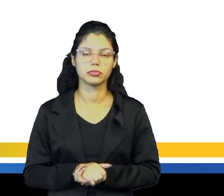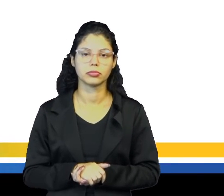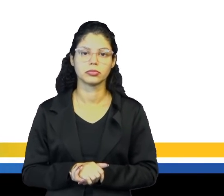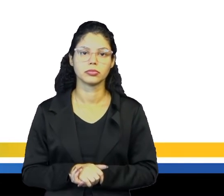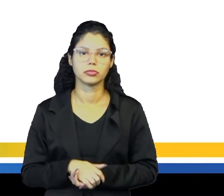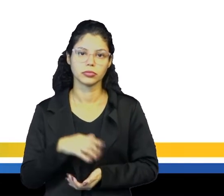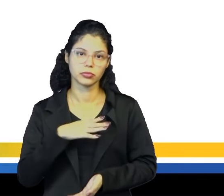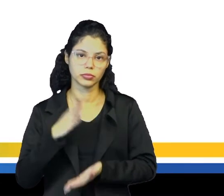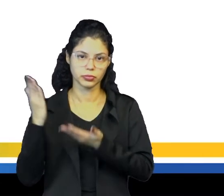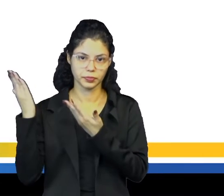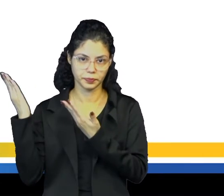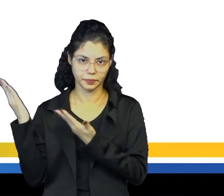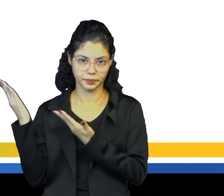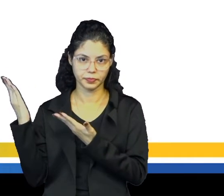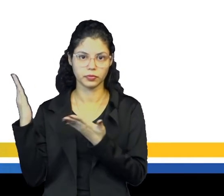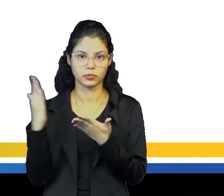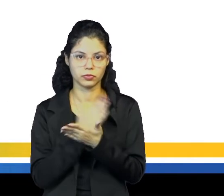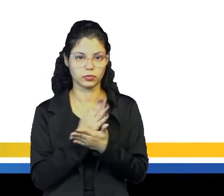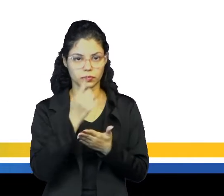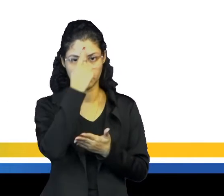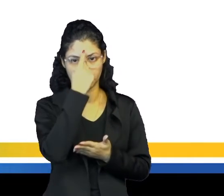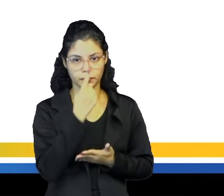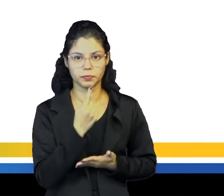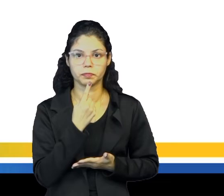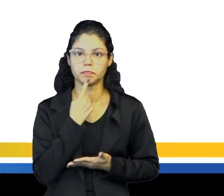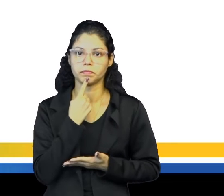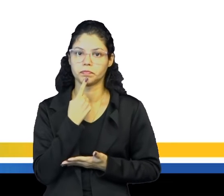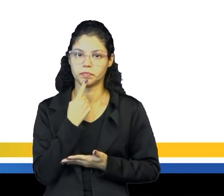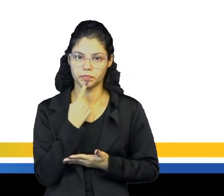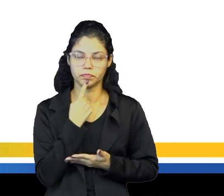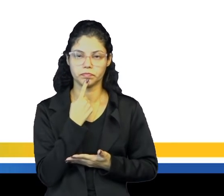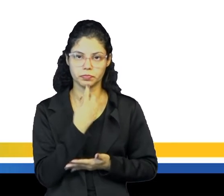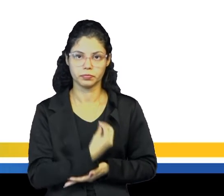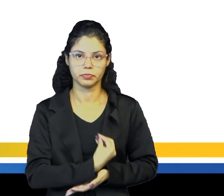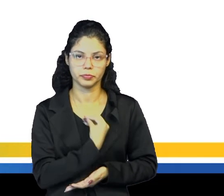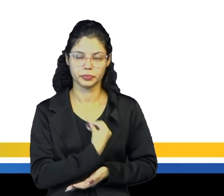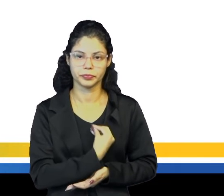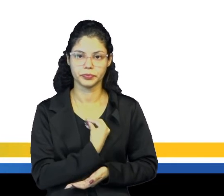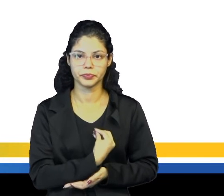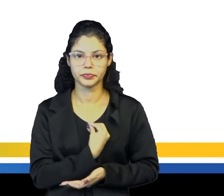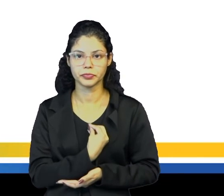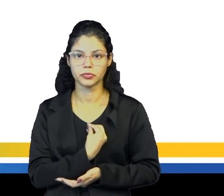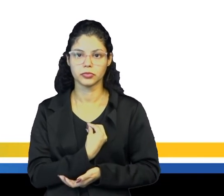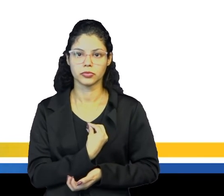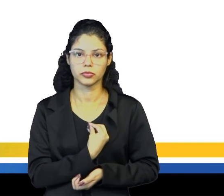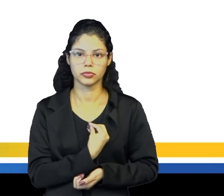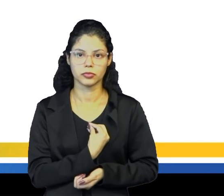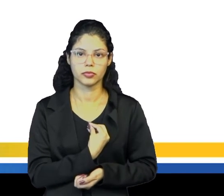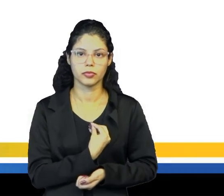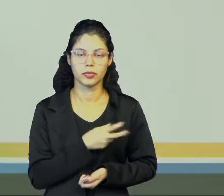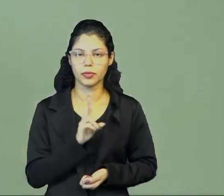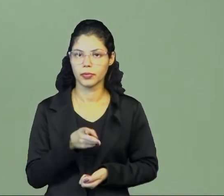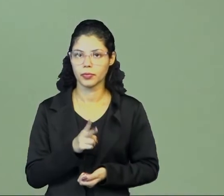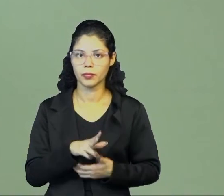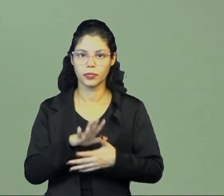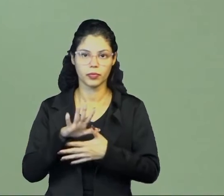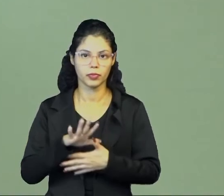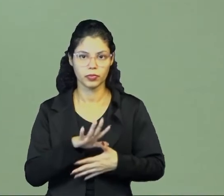A gente tem aí algumas representações, né, de alguns glifos presentes aqui na